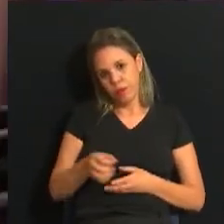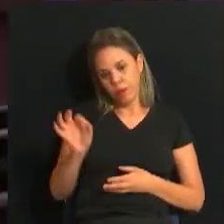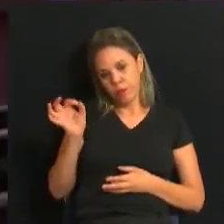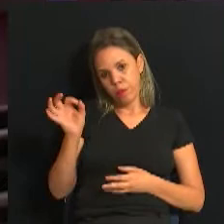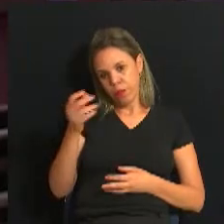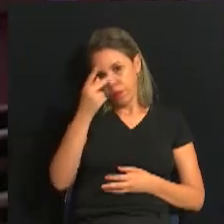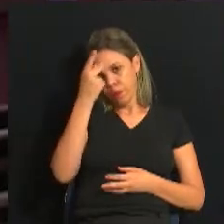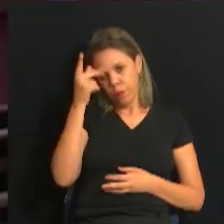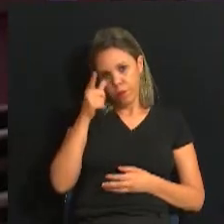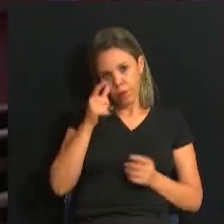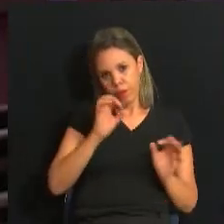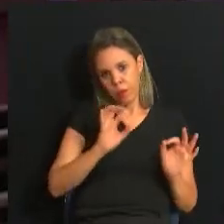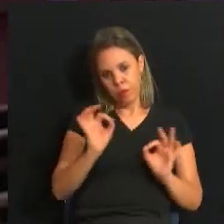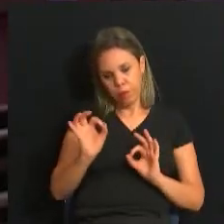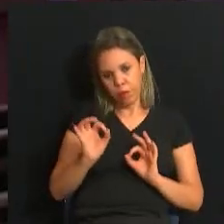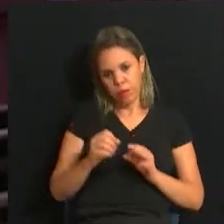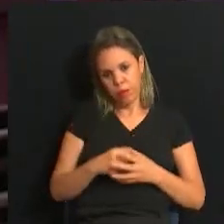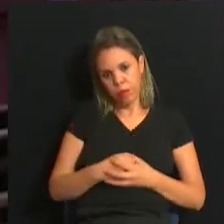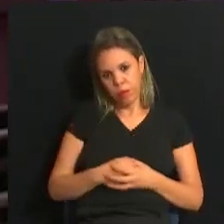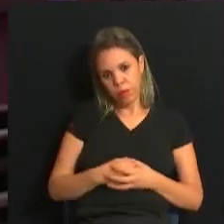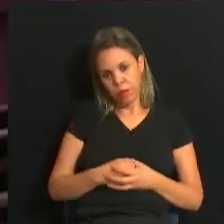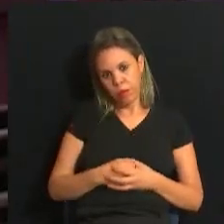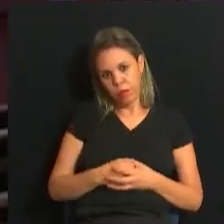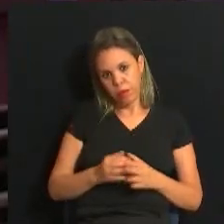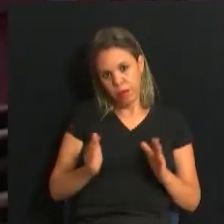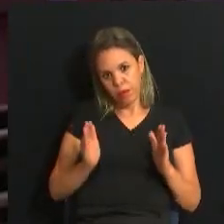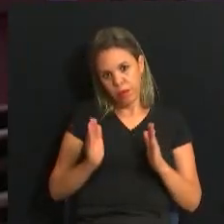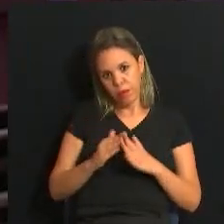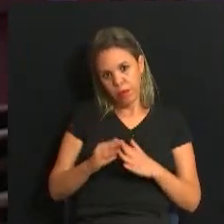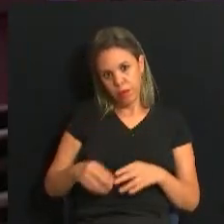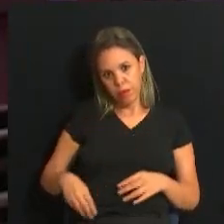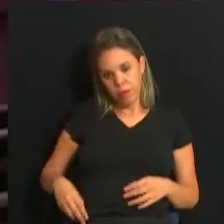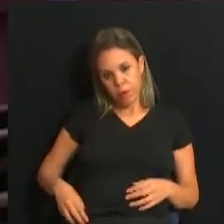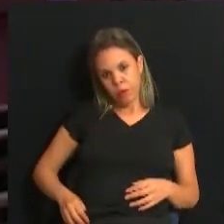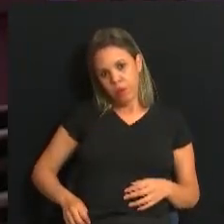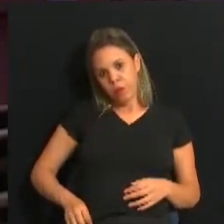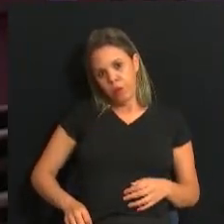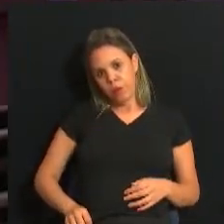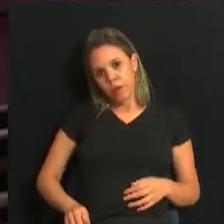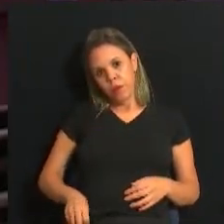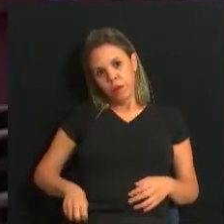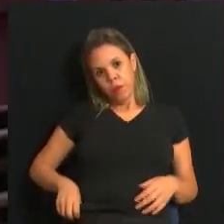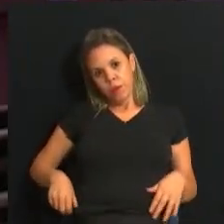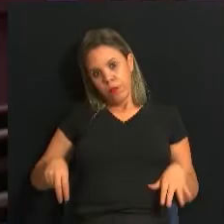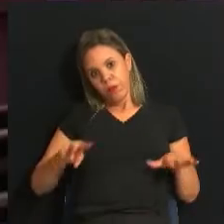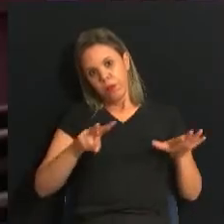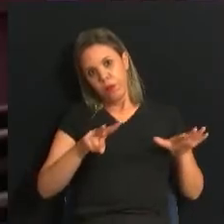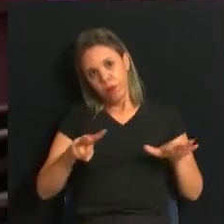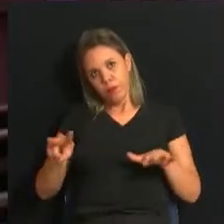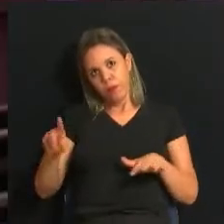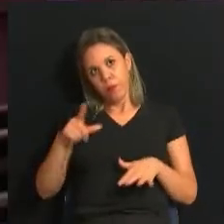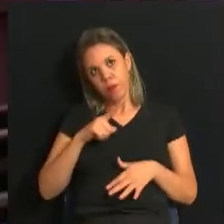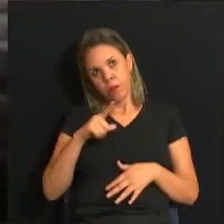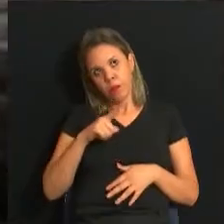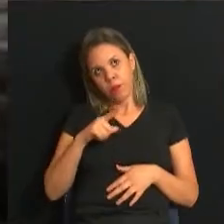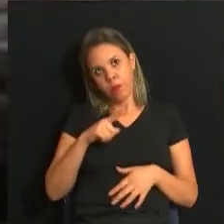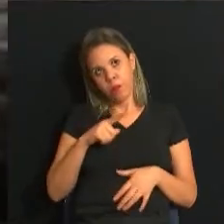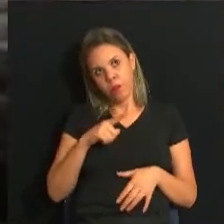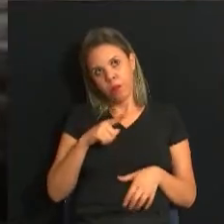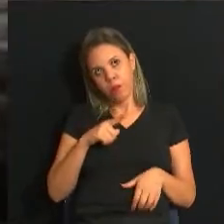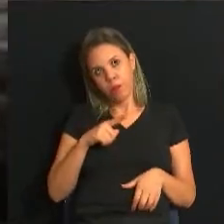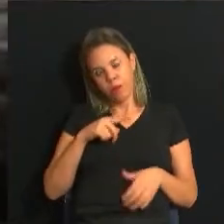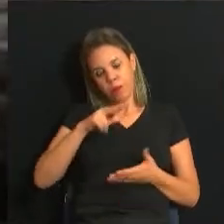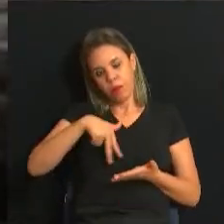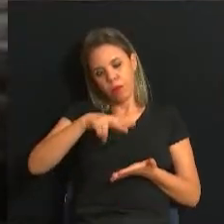vai poder acompanhar? Conta pra gente, tá em casa, né? Então, curioso. Fala na semana nós teremos assim,